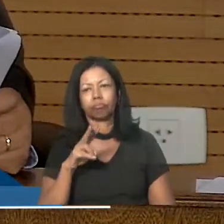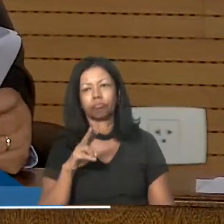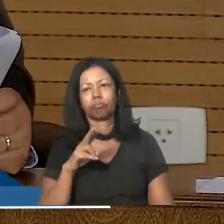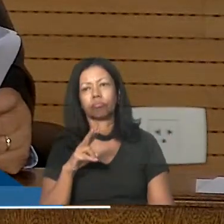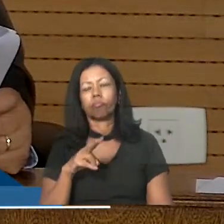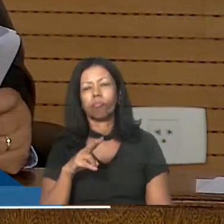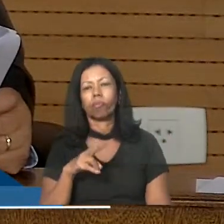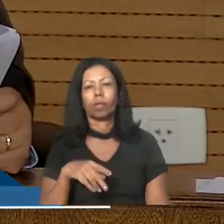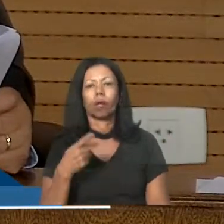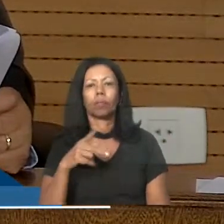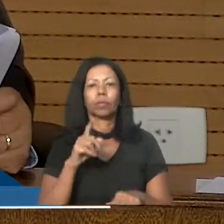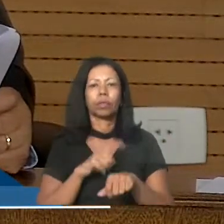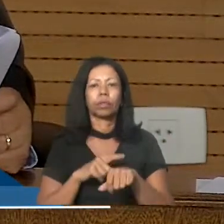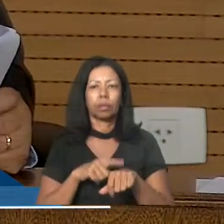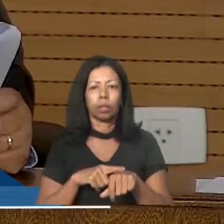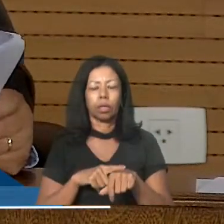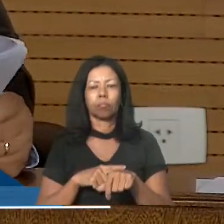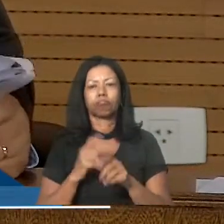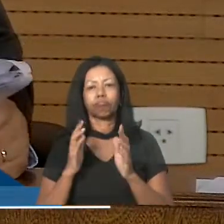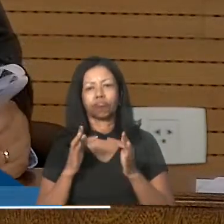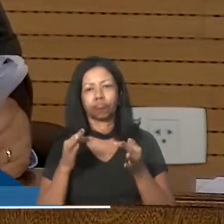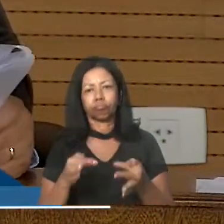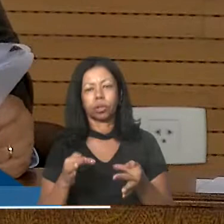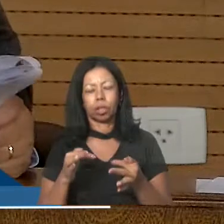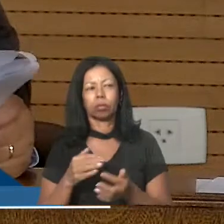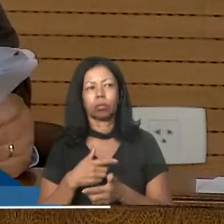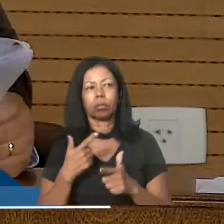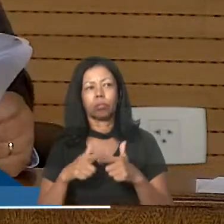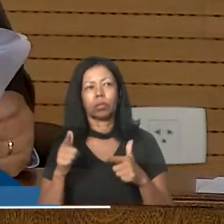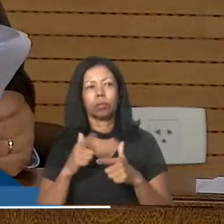vulnerabilidade temporária e de calamidade pública.